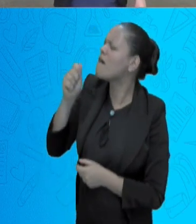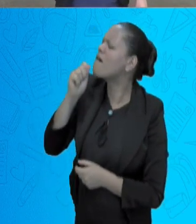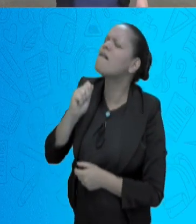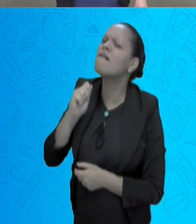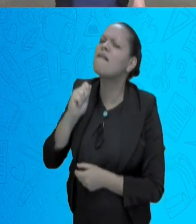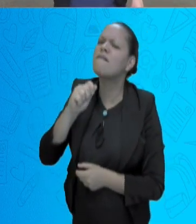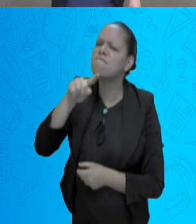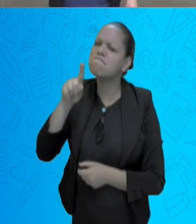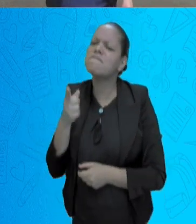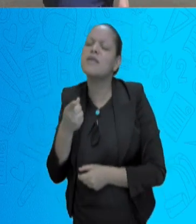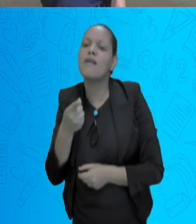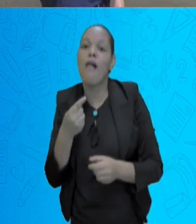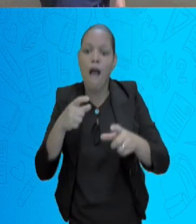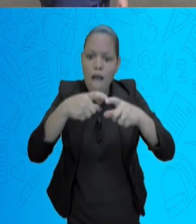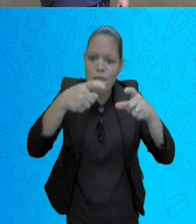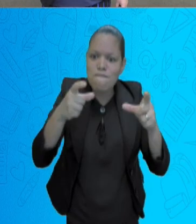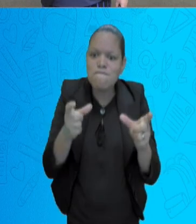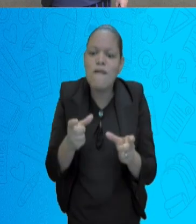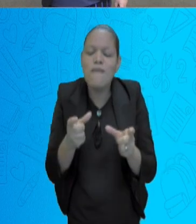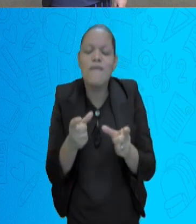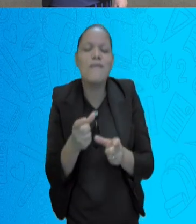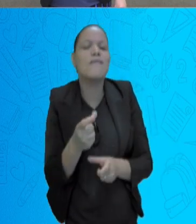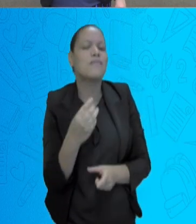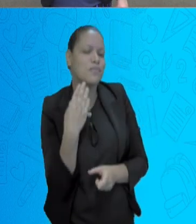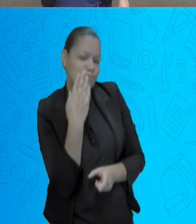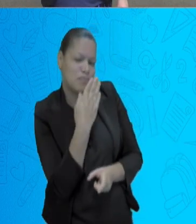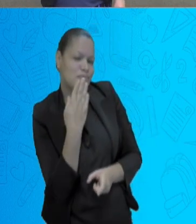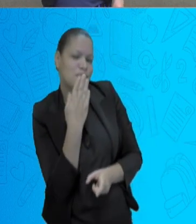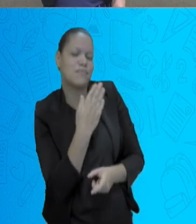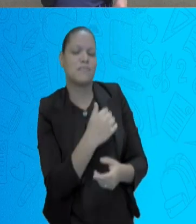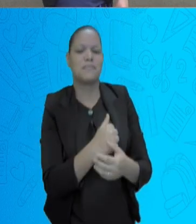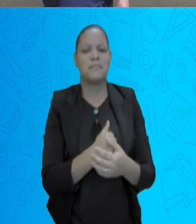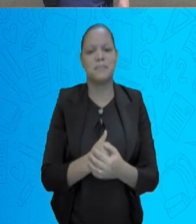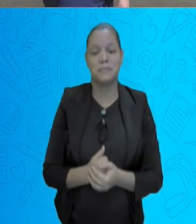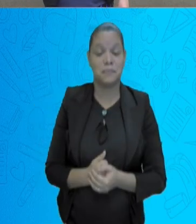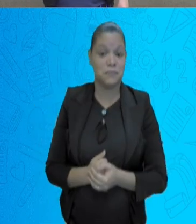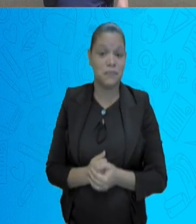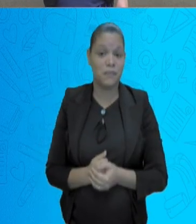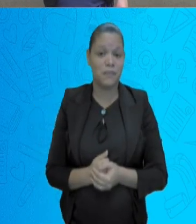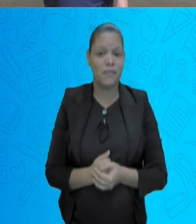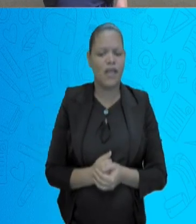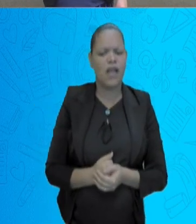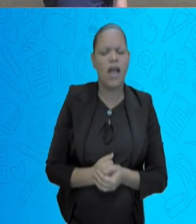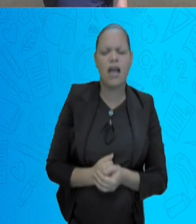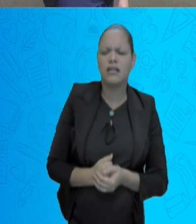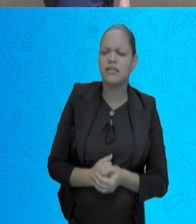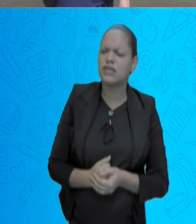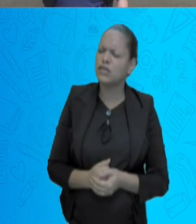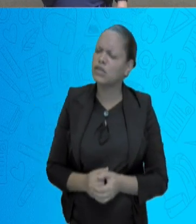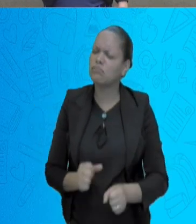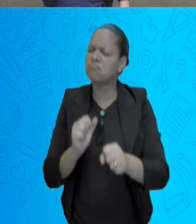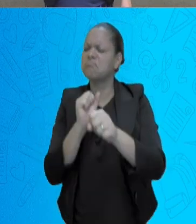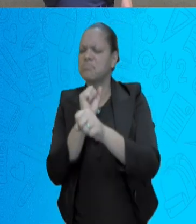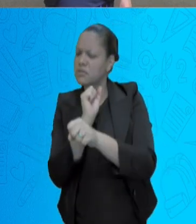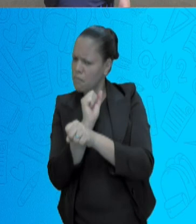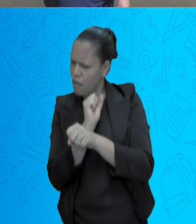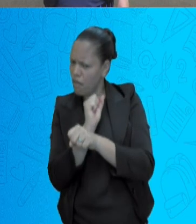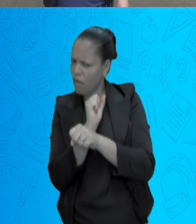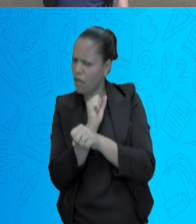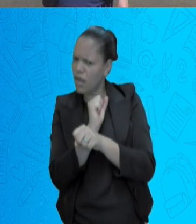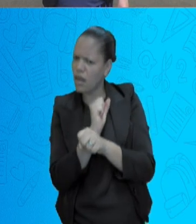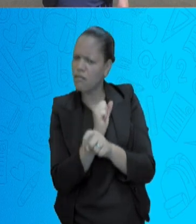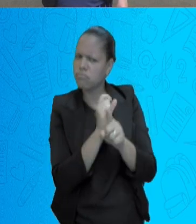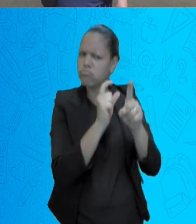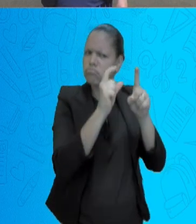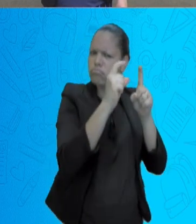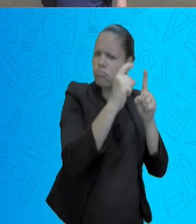uma citação, você vê que a gente não fala tudo direto. A gente faz uma pequena pausa entre uma palavra e